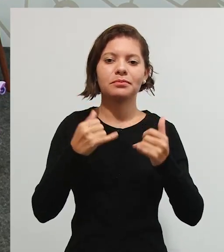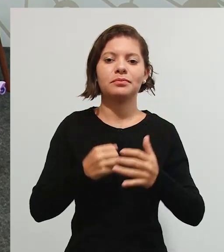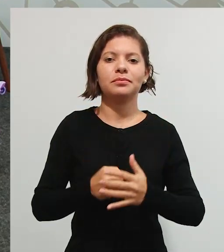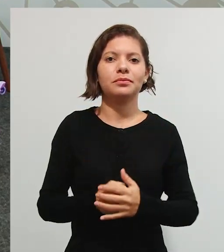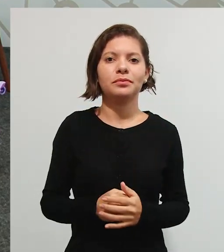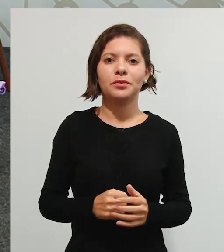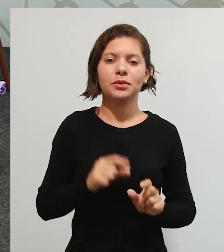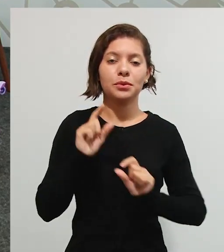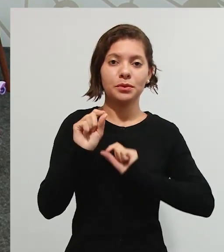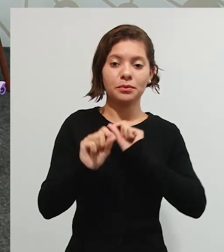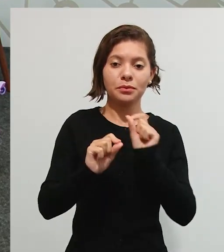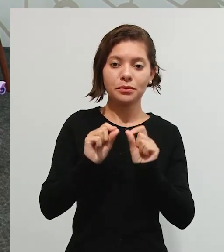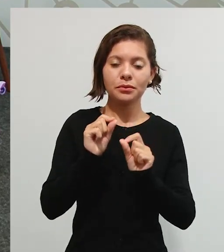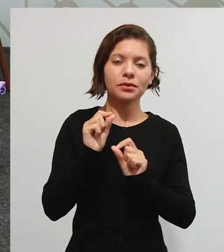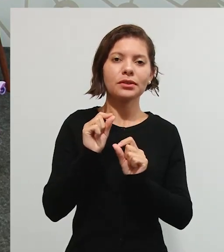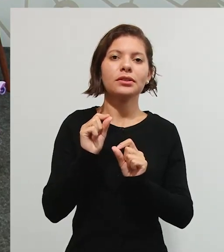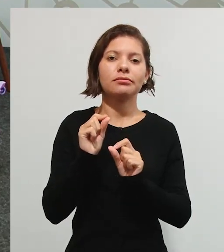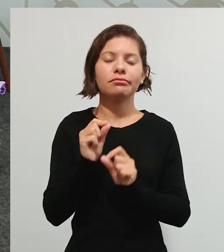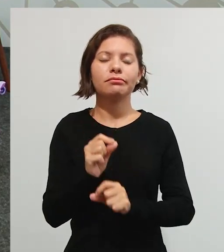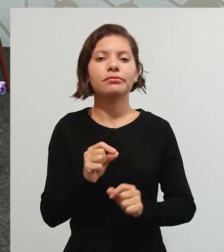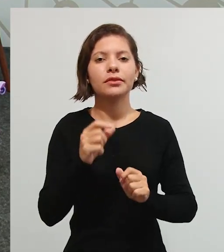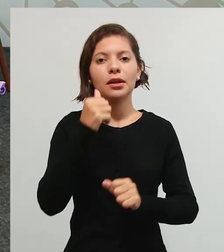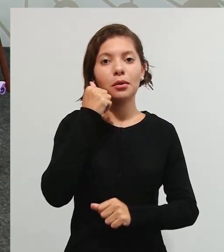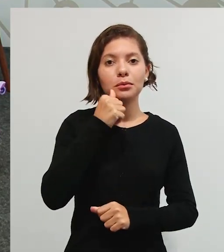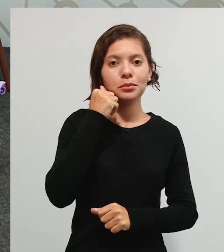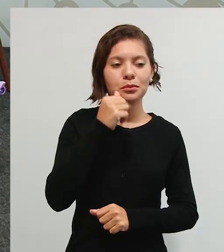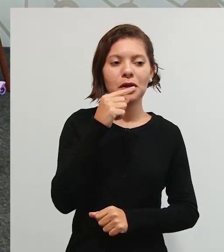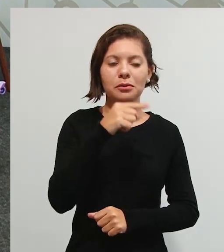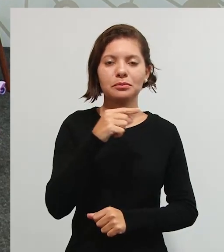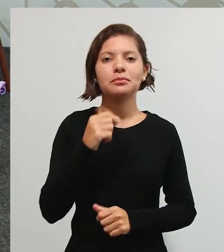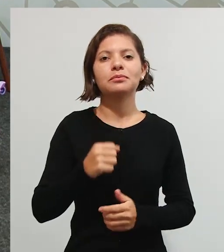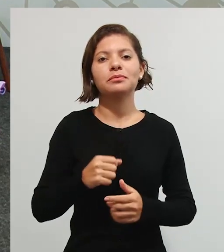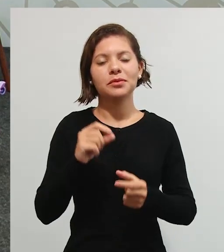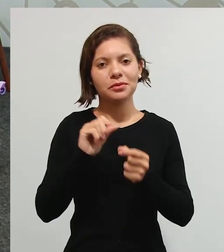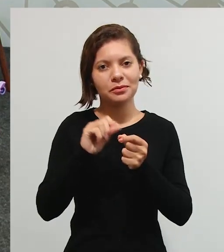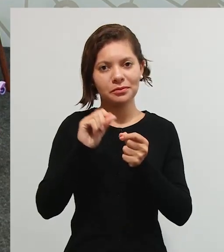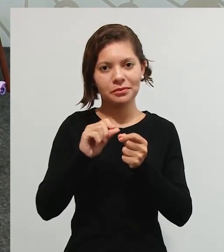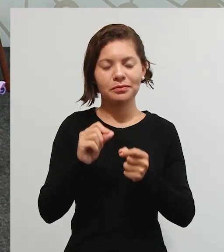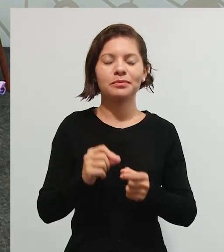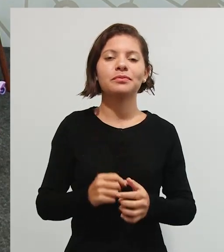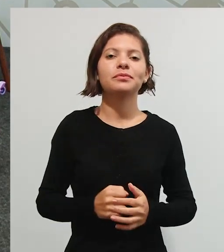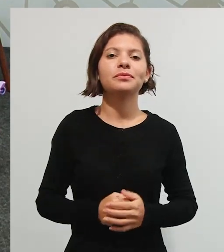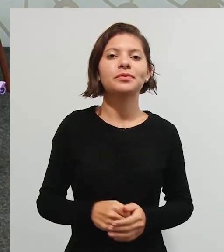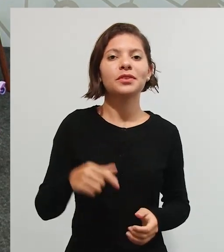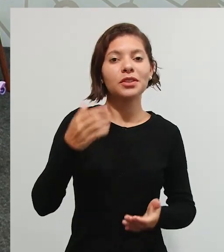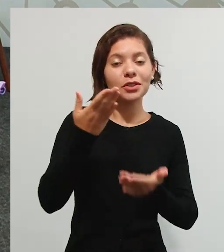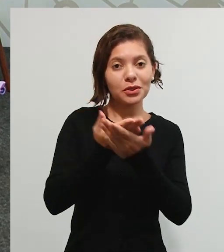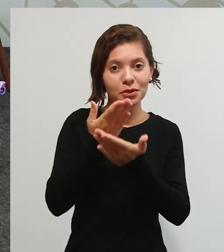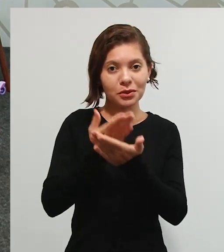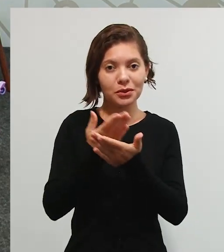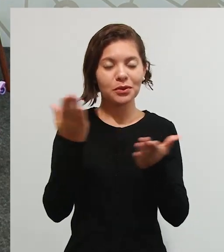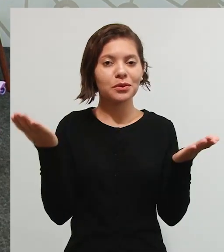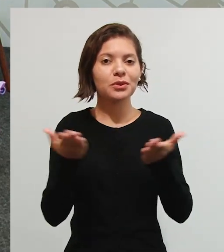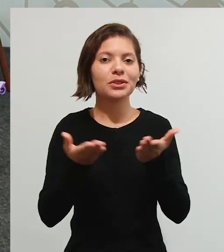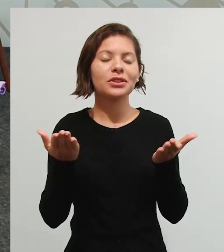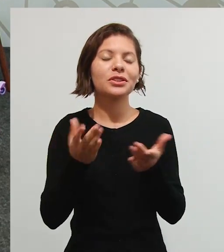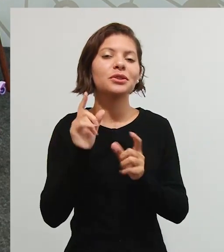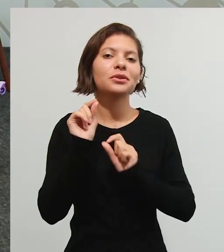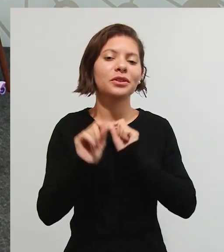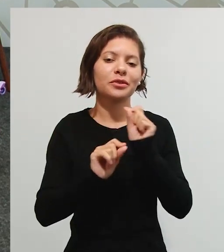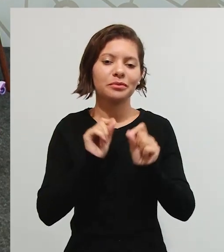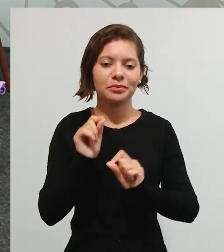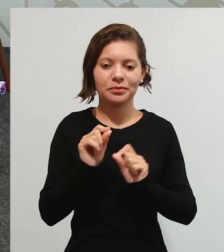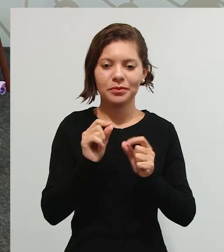de inspiração montessoriana. E o que a gente vai falar nesse episódio é um dos mais utilizados, que é o